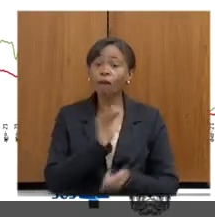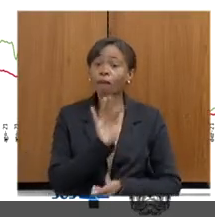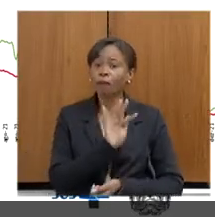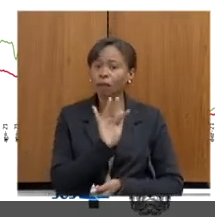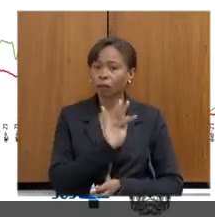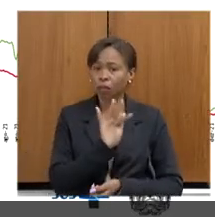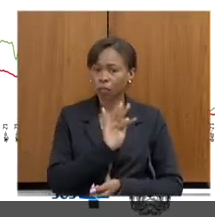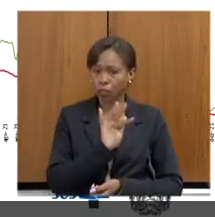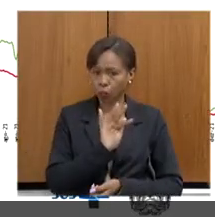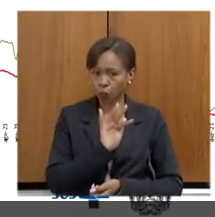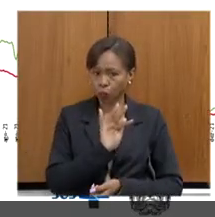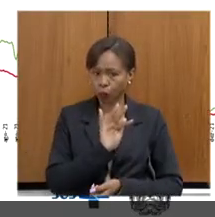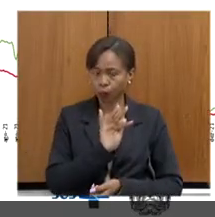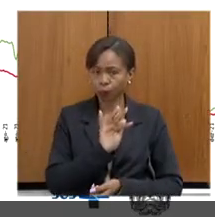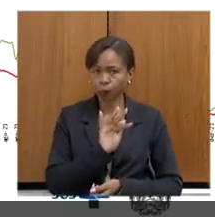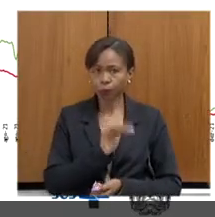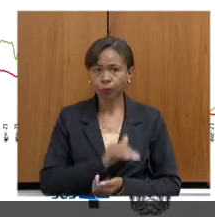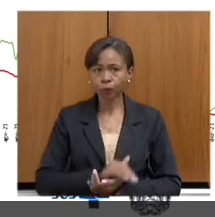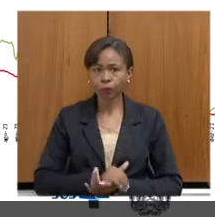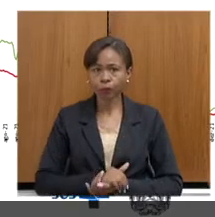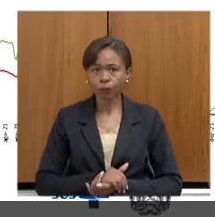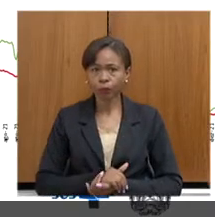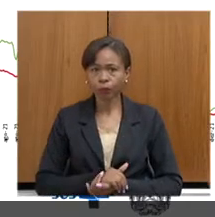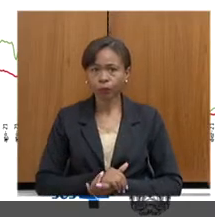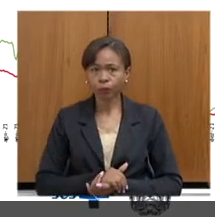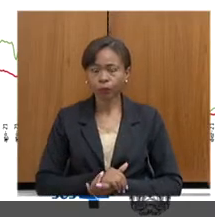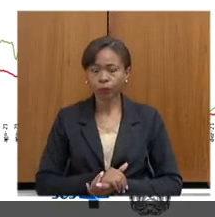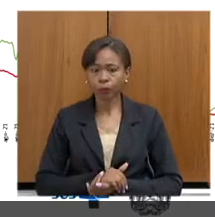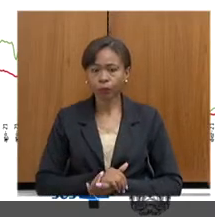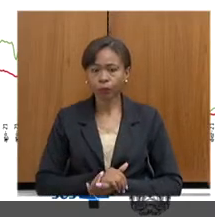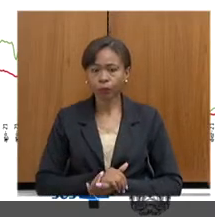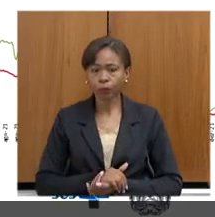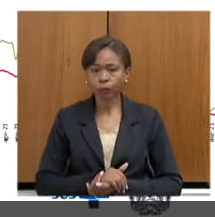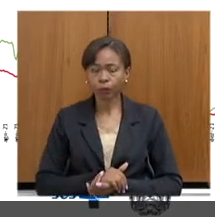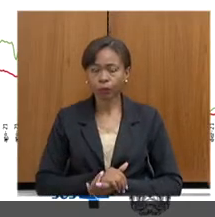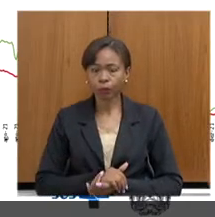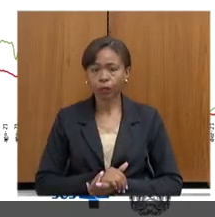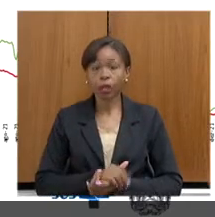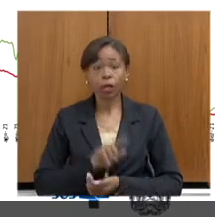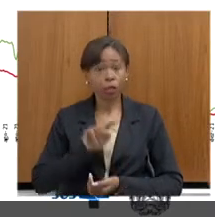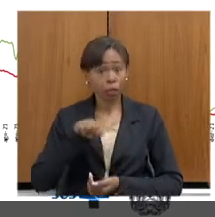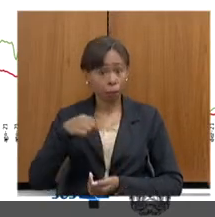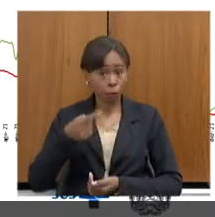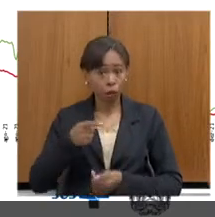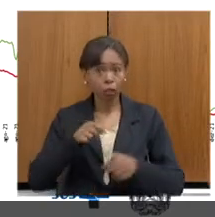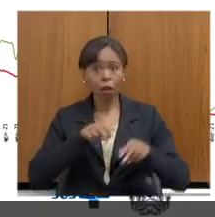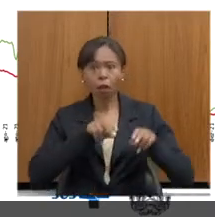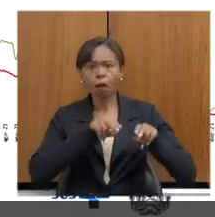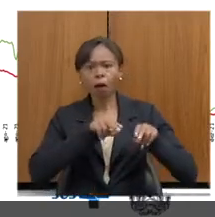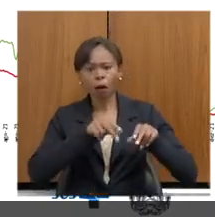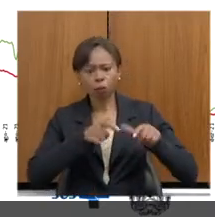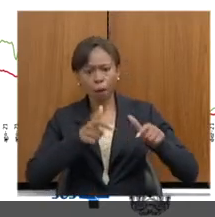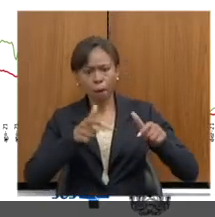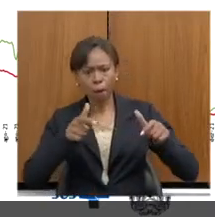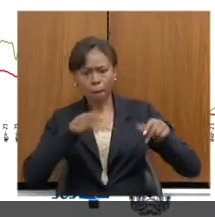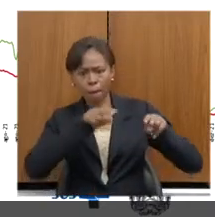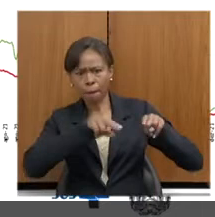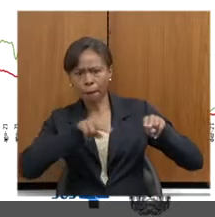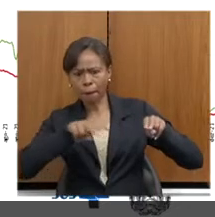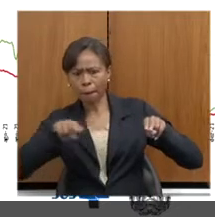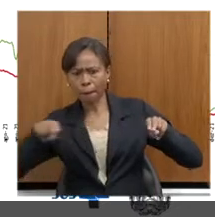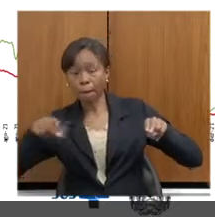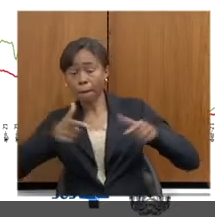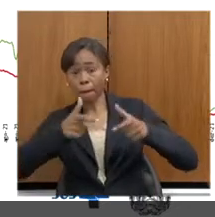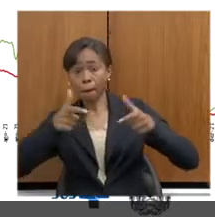pode passar depois disso houve uma grande expansão de leite nos preparamos para a